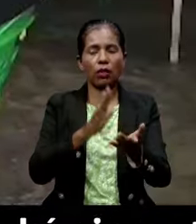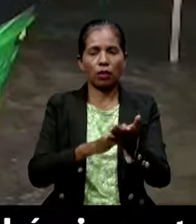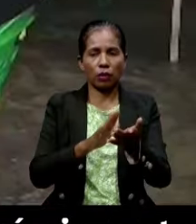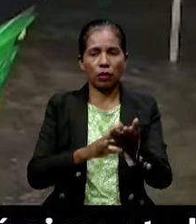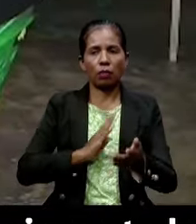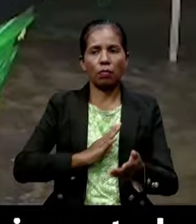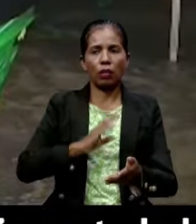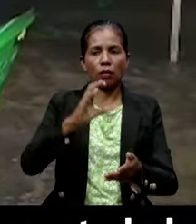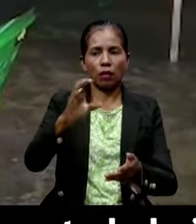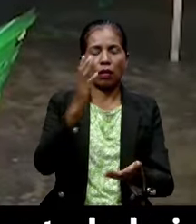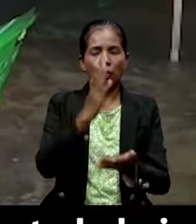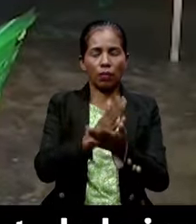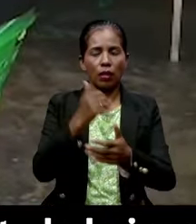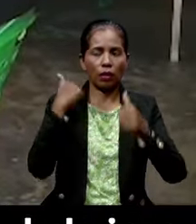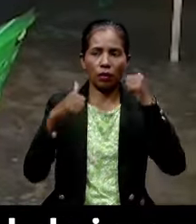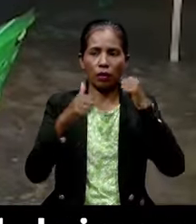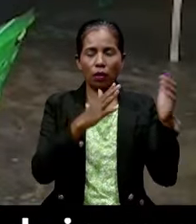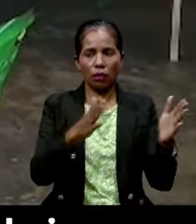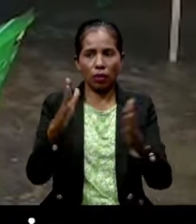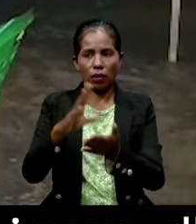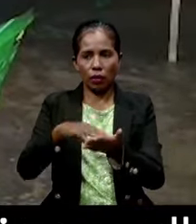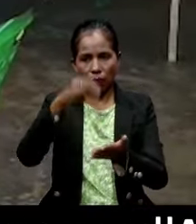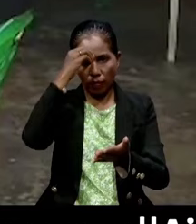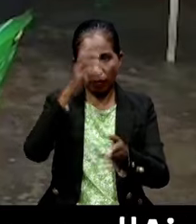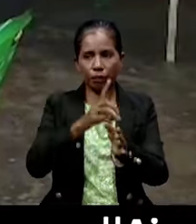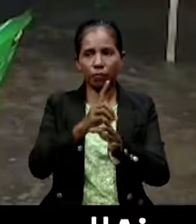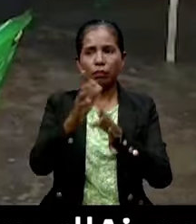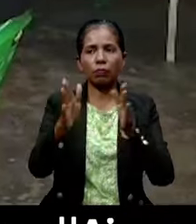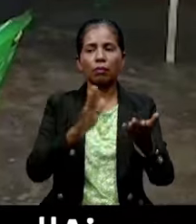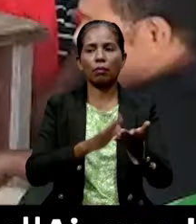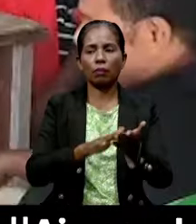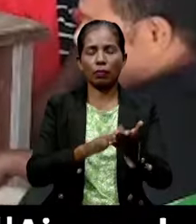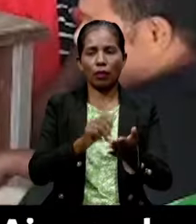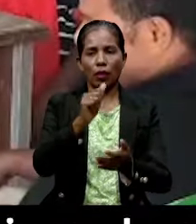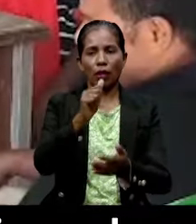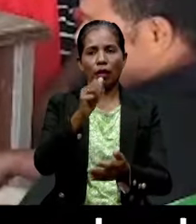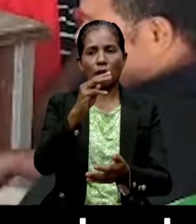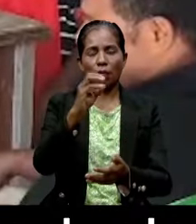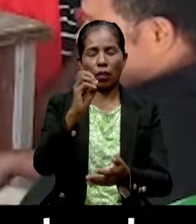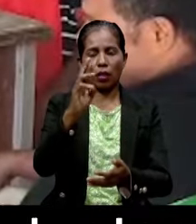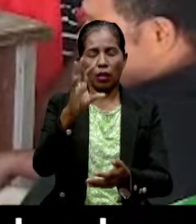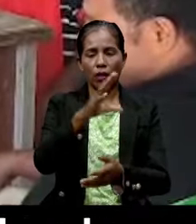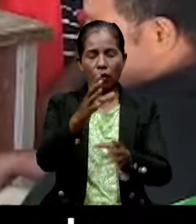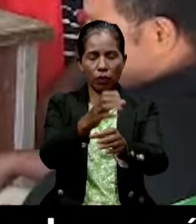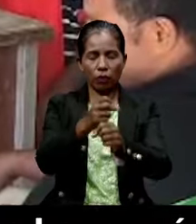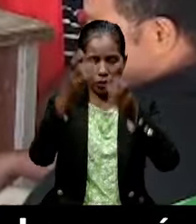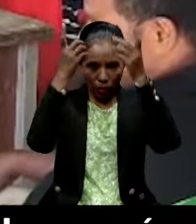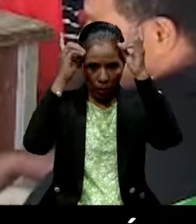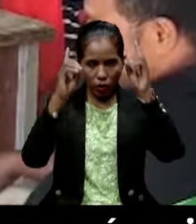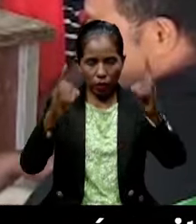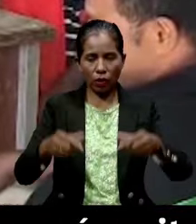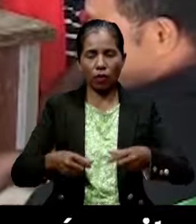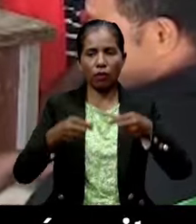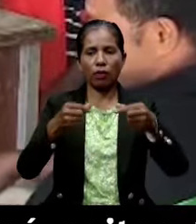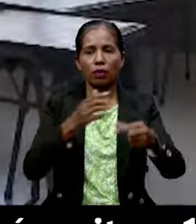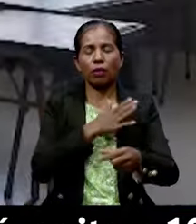Baucau suspende atividade proceso aprendizagem. Diretor Escola Amaru Simenes Belo Hateten, Escola Foti Desijão Ida Ne, o difo